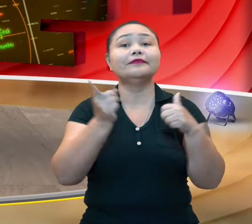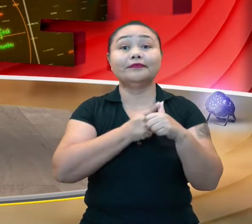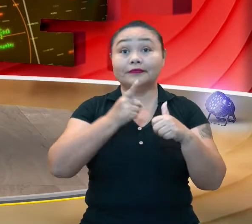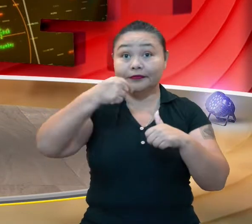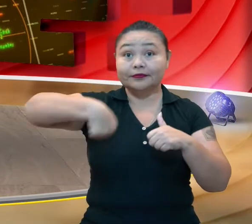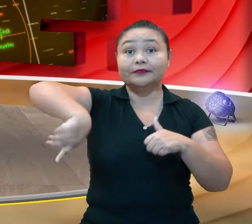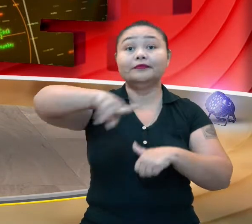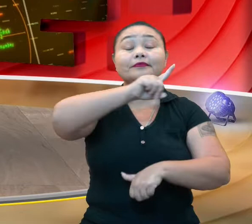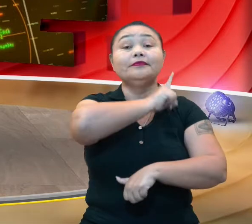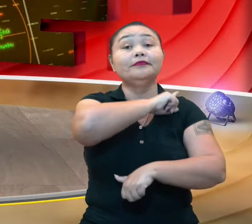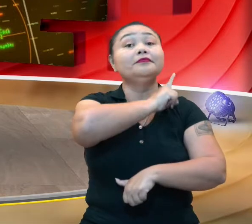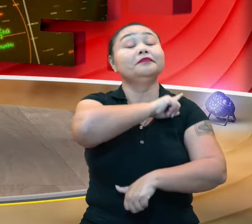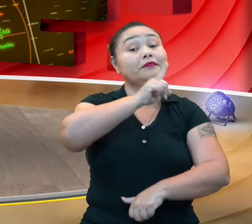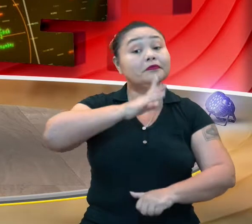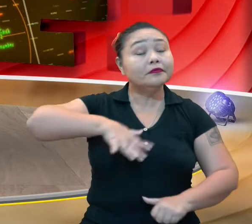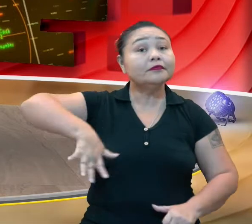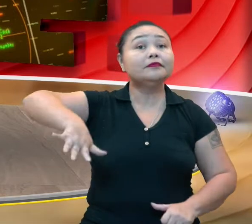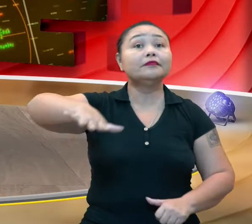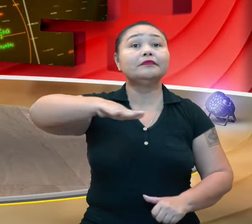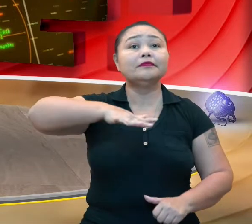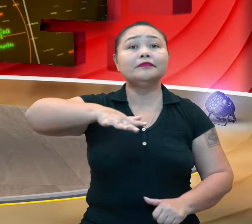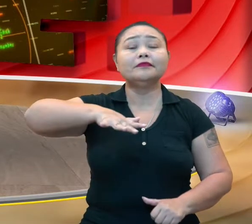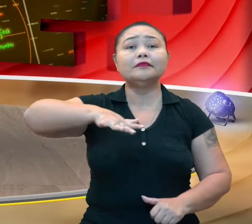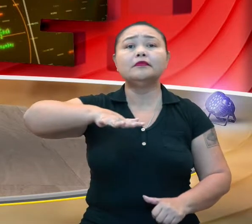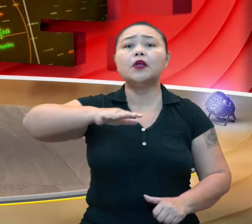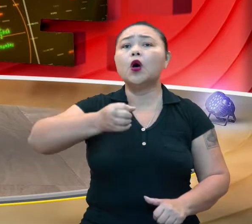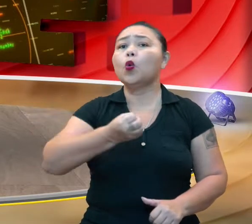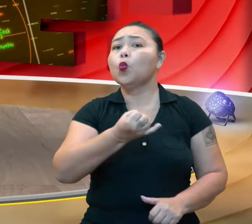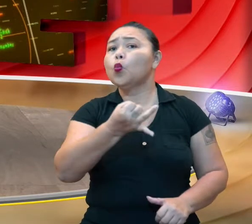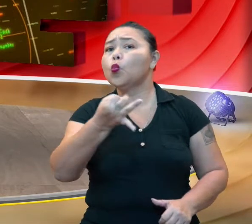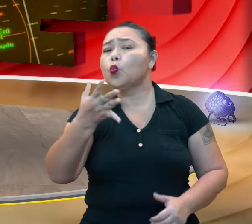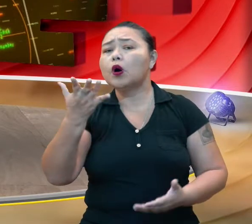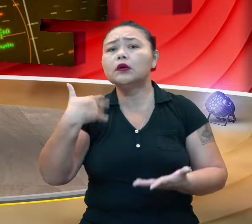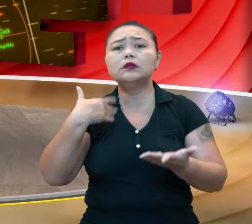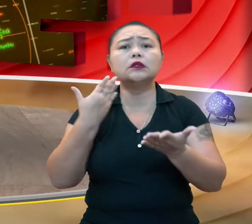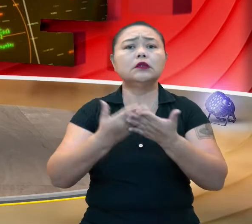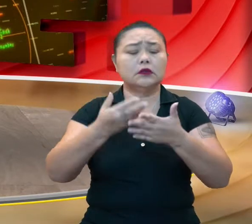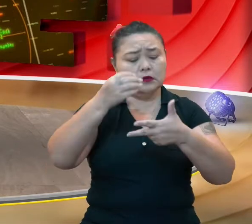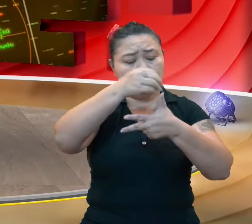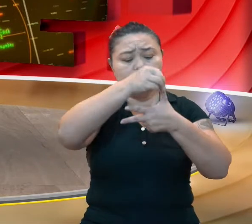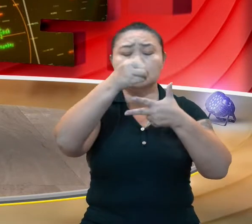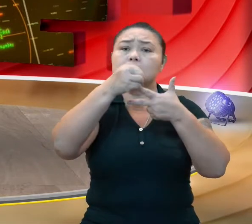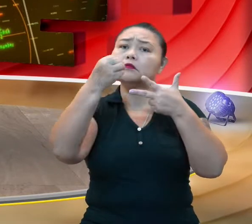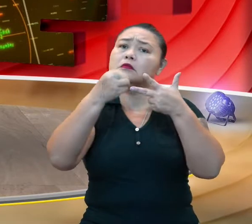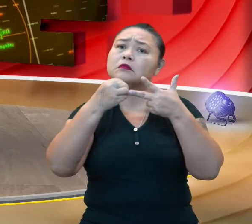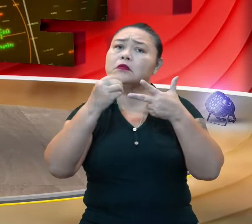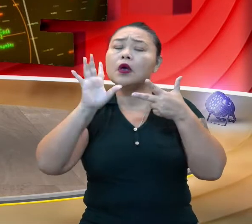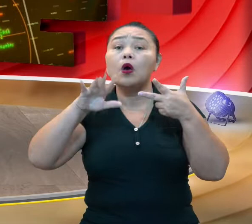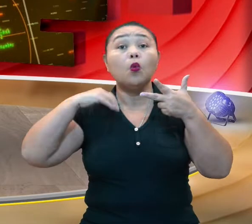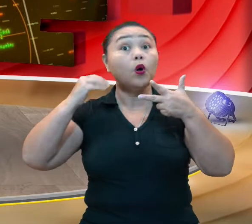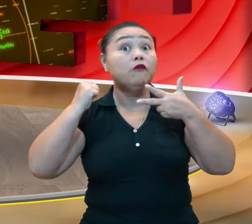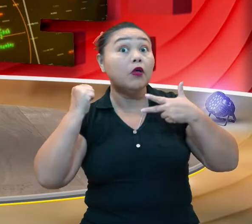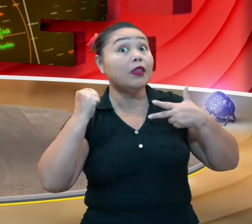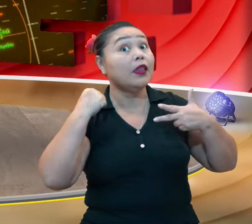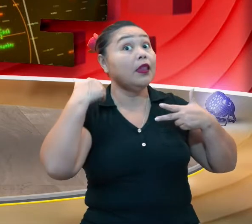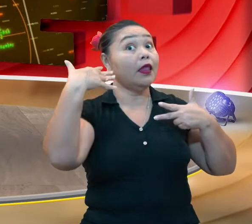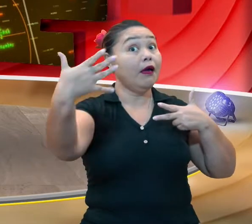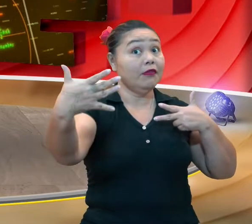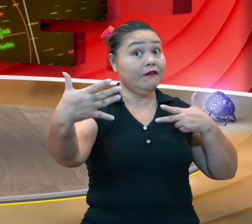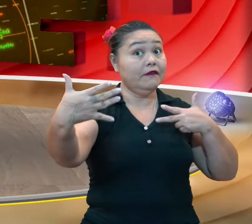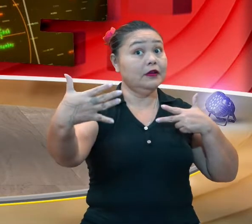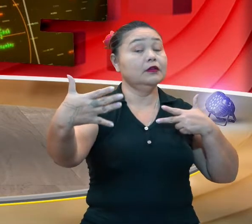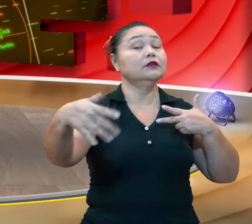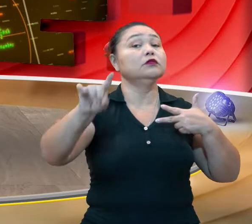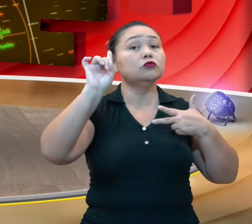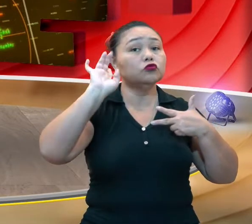foi agraciado. Cara, quantas aulas do Enem, quer dizer, quando eles chegarem lá na frente, eles já vão ter essa